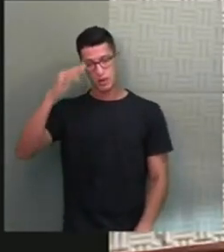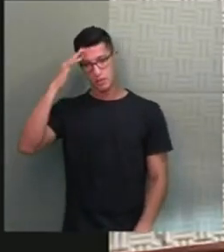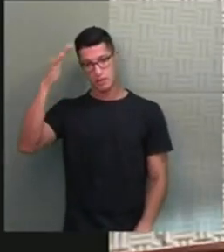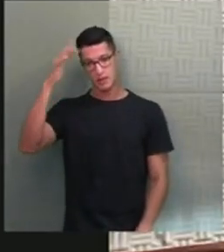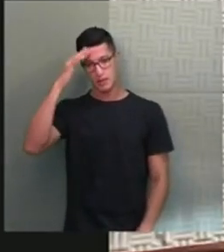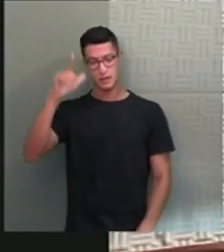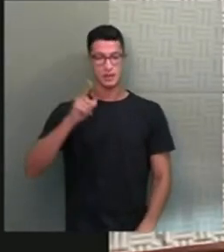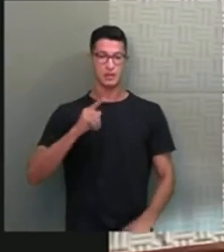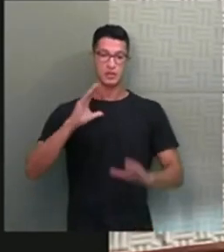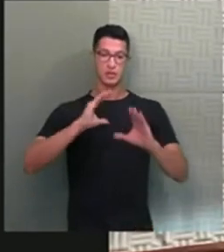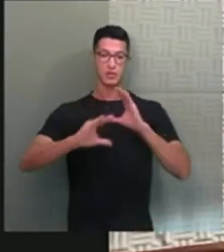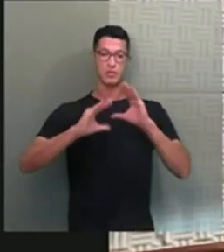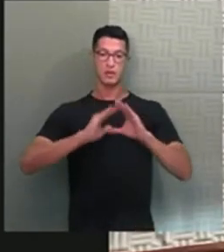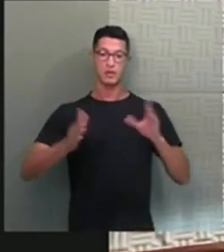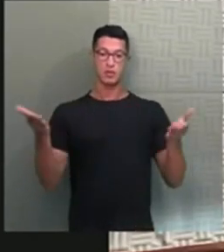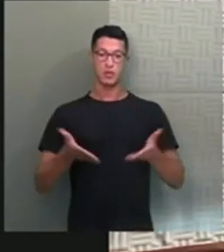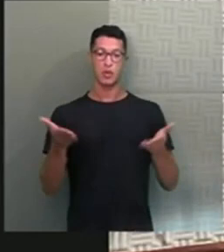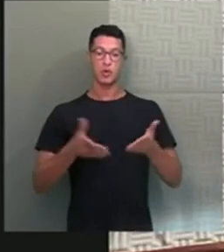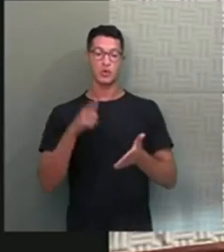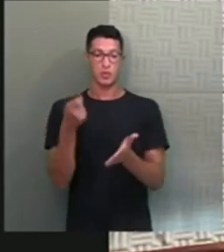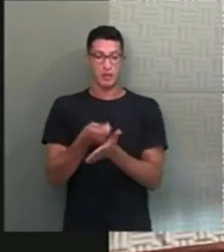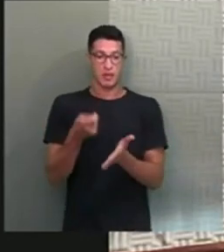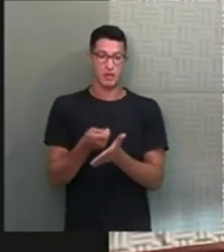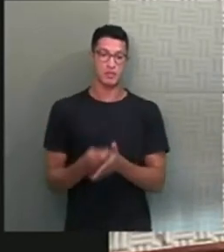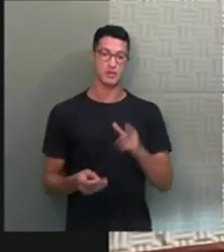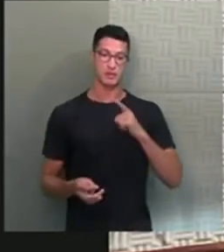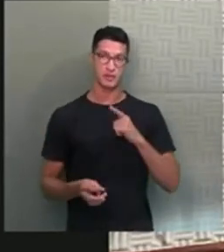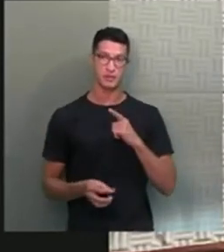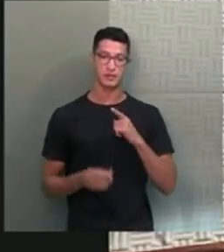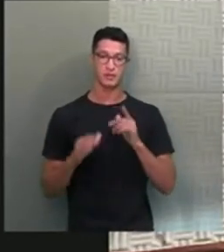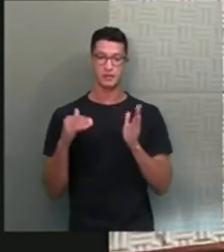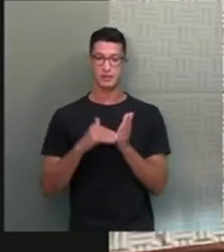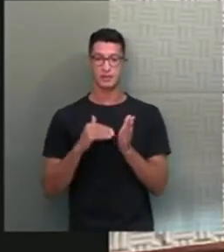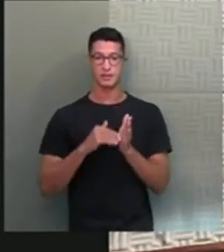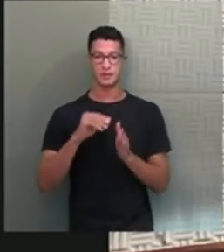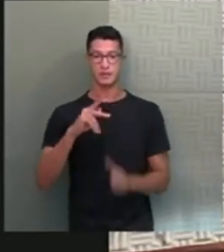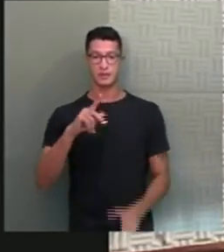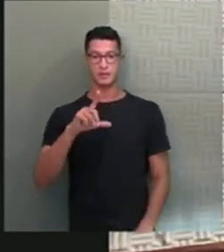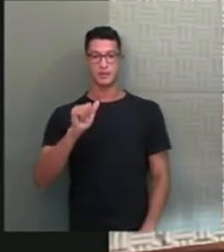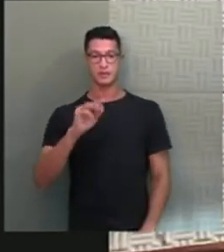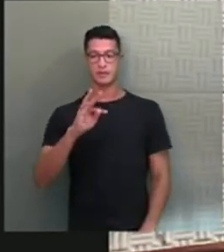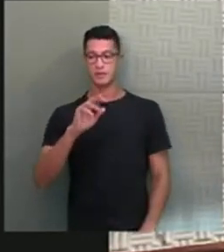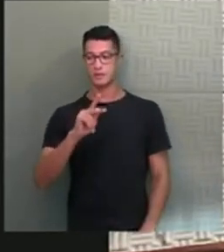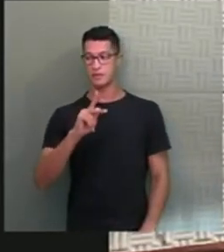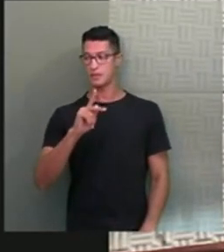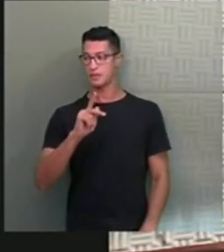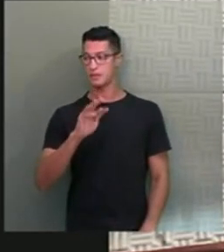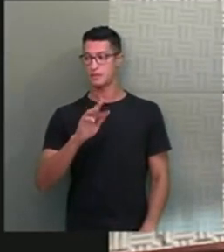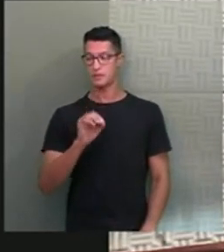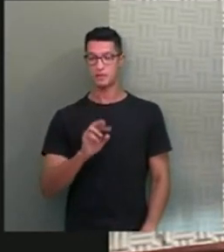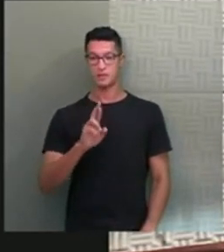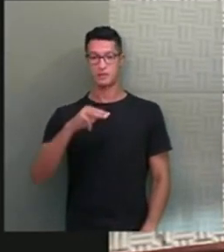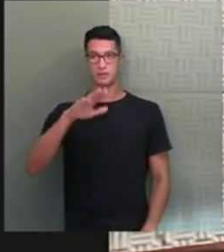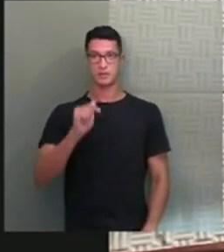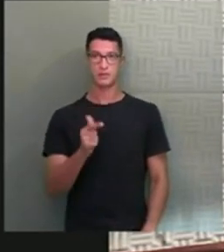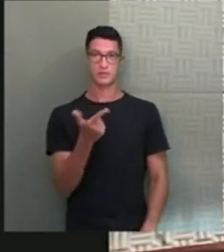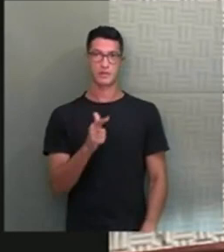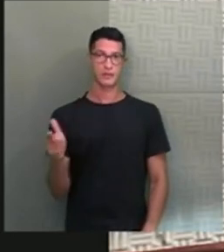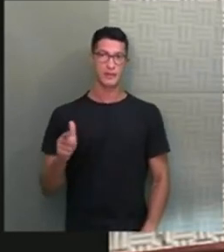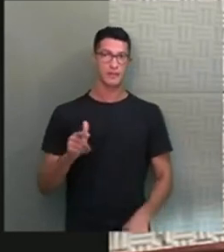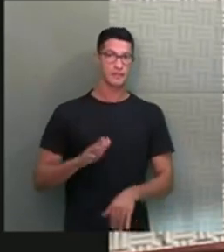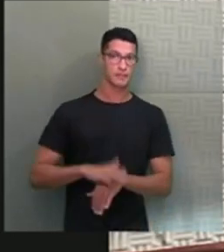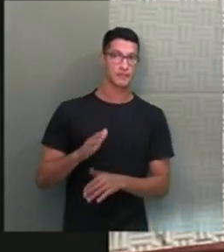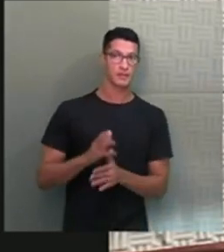os veículos de comunicação hoje são obrigatoriamente multiplataformas e interativos, sob pena de não existirem